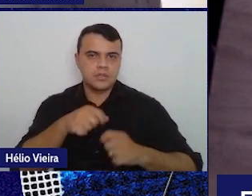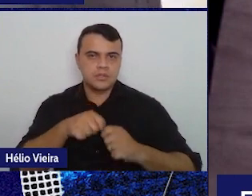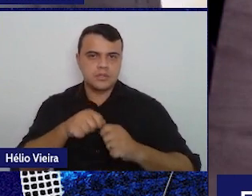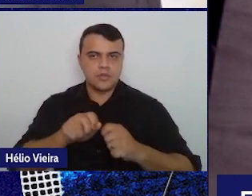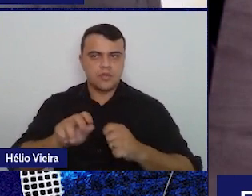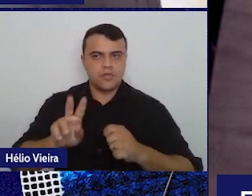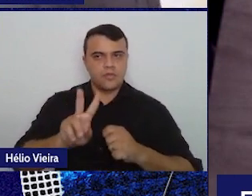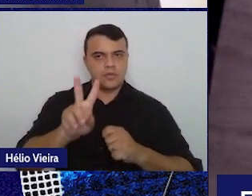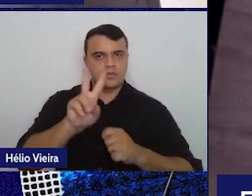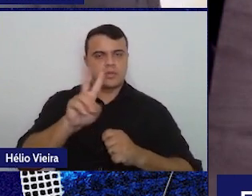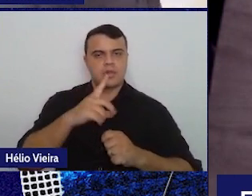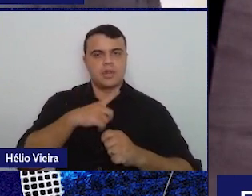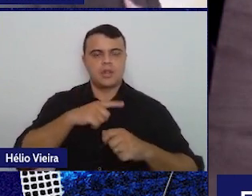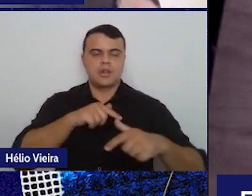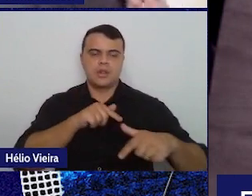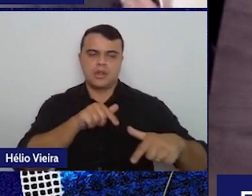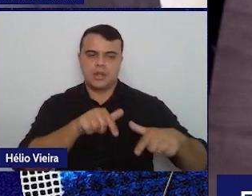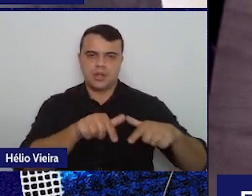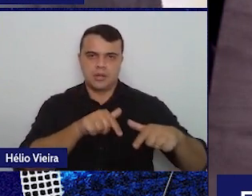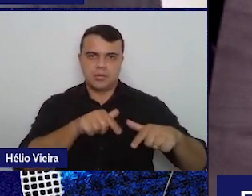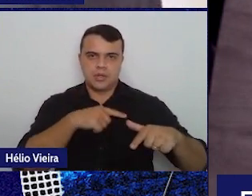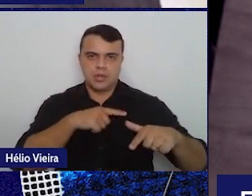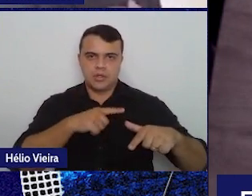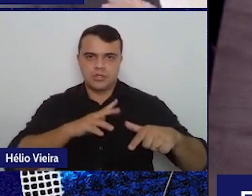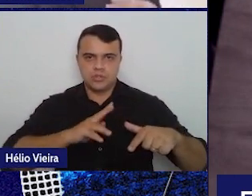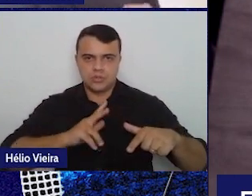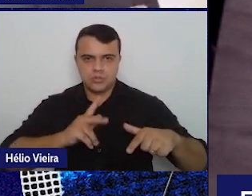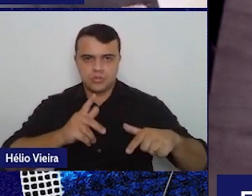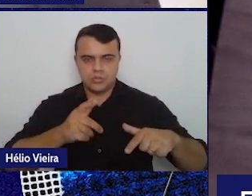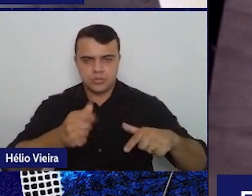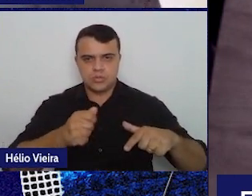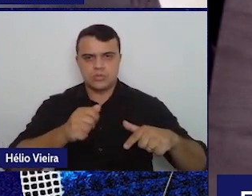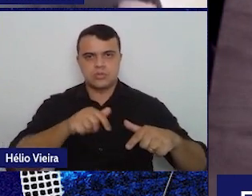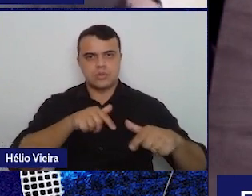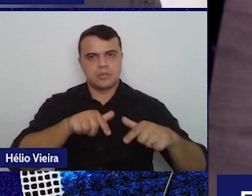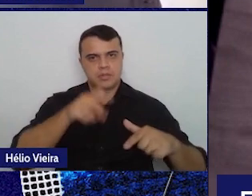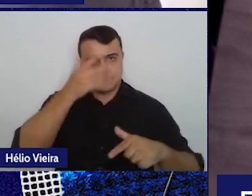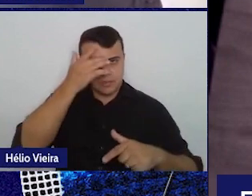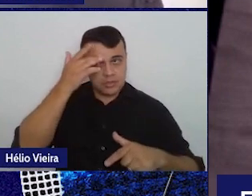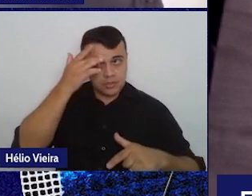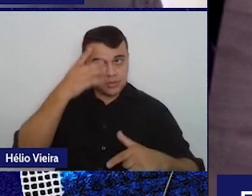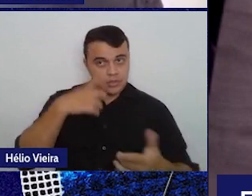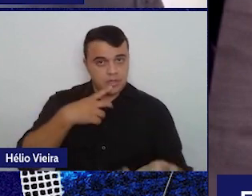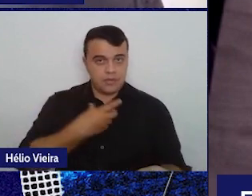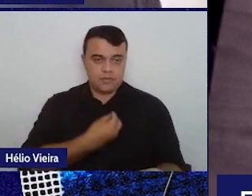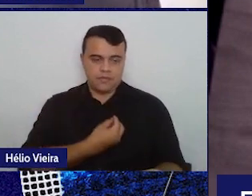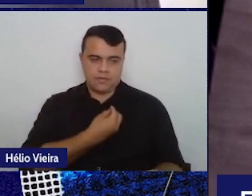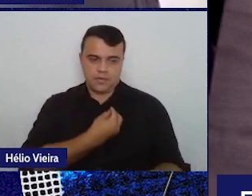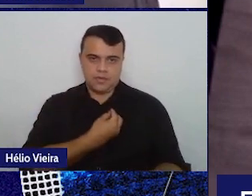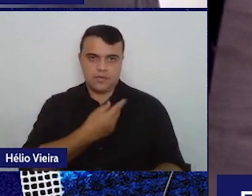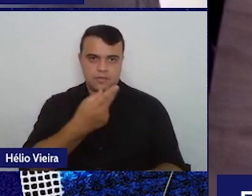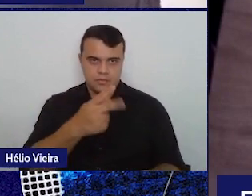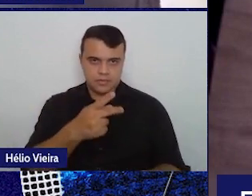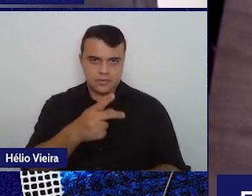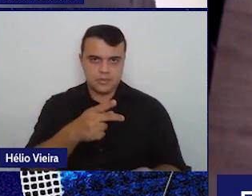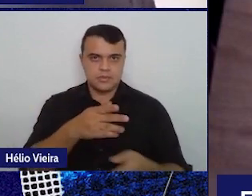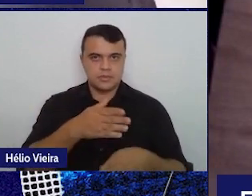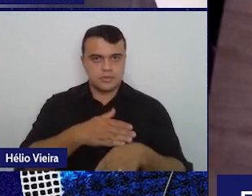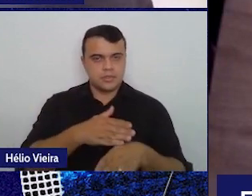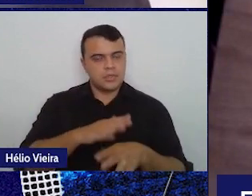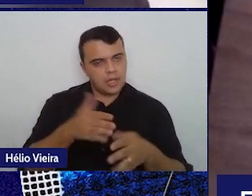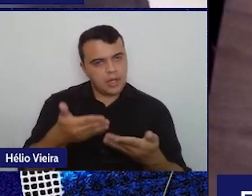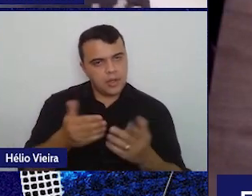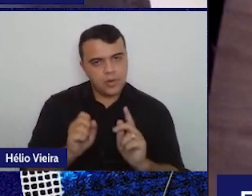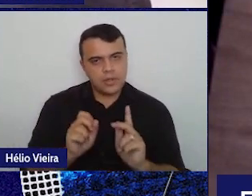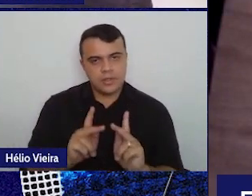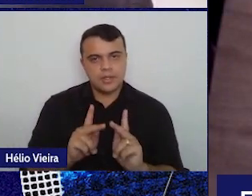valorizar o trabalho dos artesãos, o trabalho das pessoas que vivem dessas práticas. É isso,